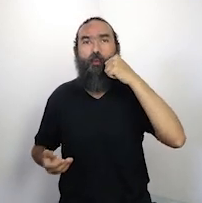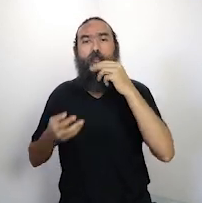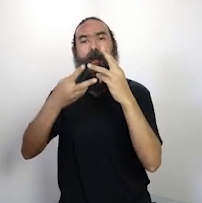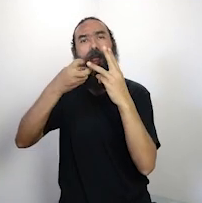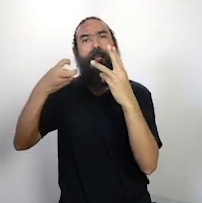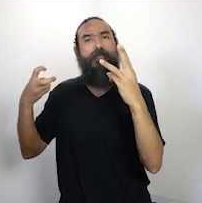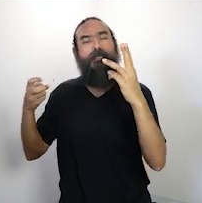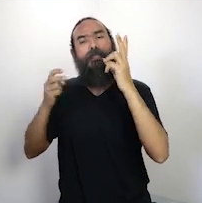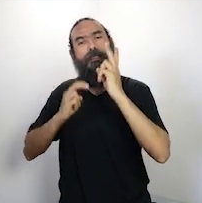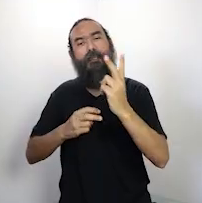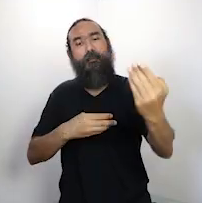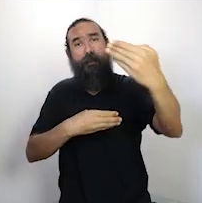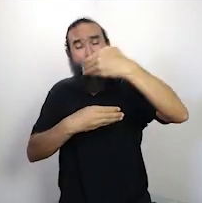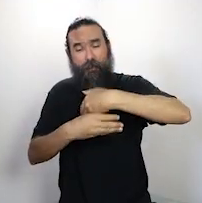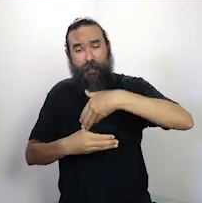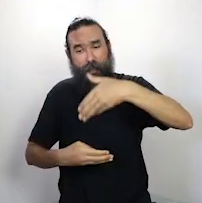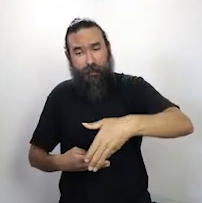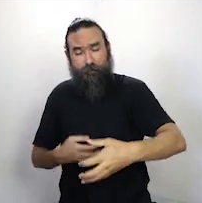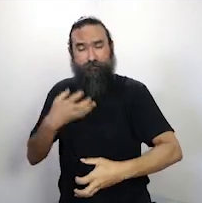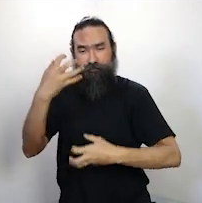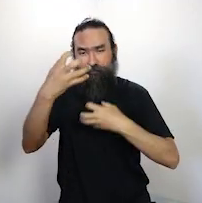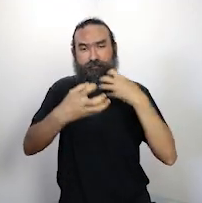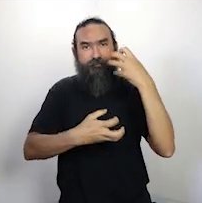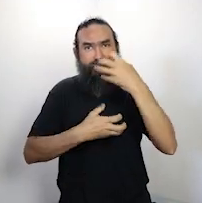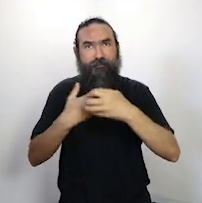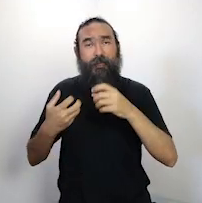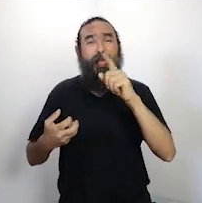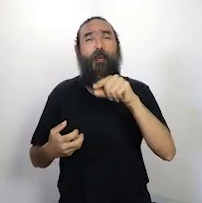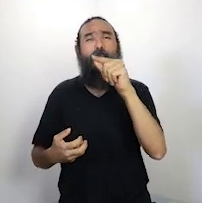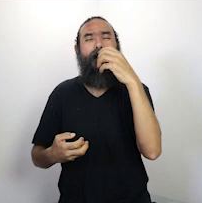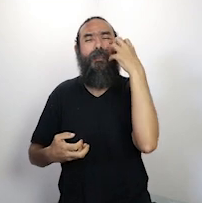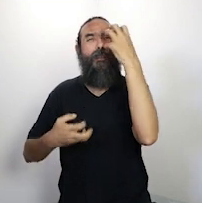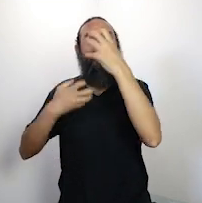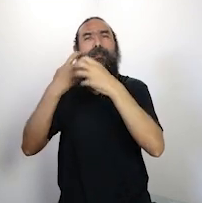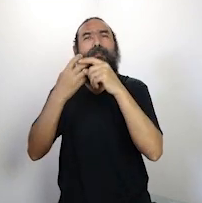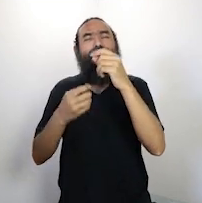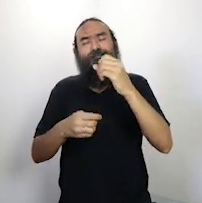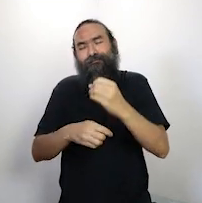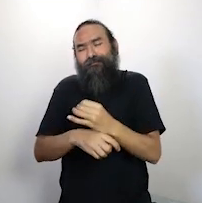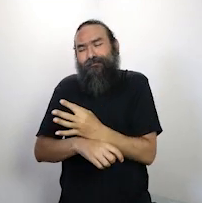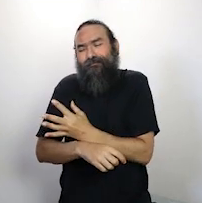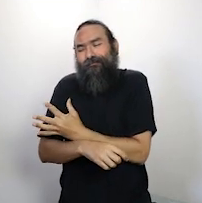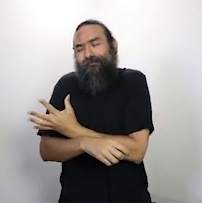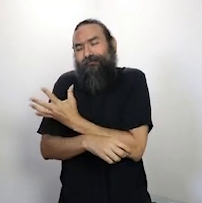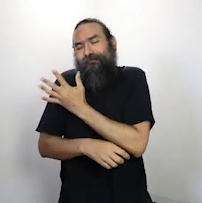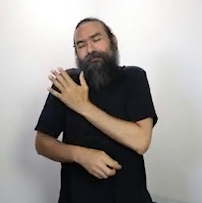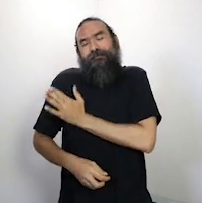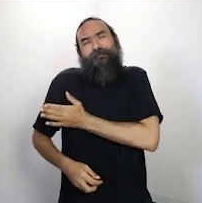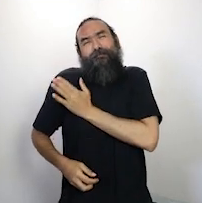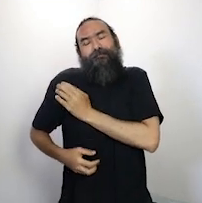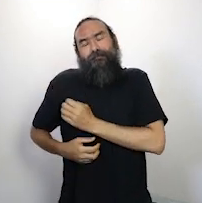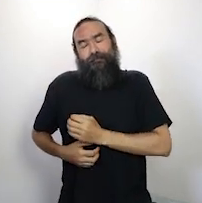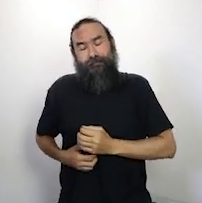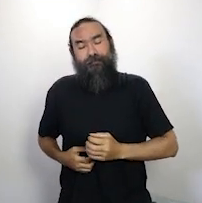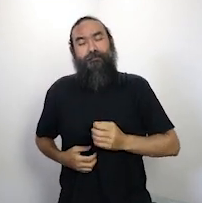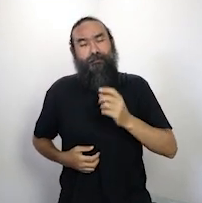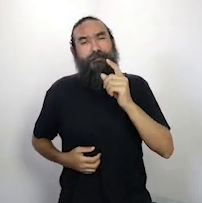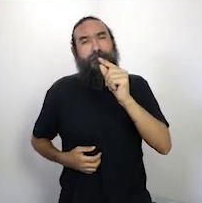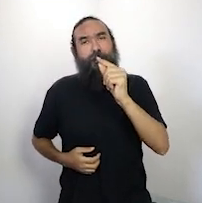este espaço sempre tocar conosco. É isso aí, Nara. É um canto que ecoa nossos corações, né? Nos dão força,